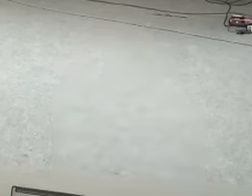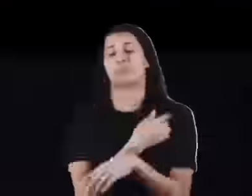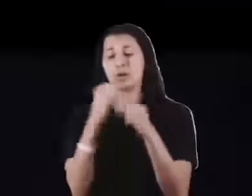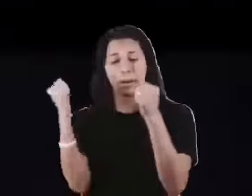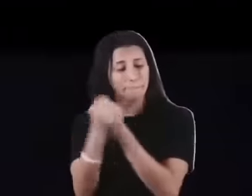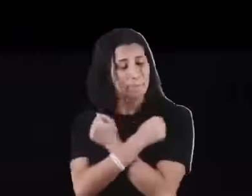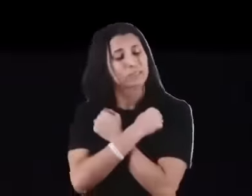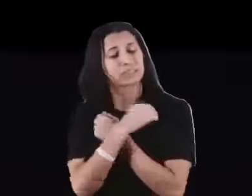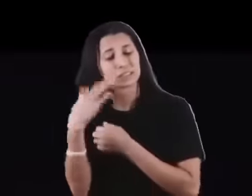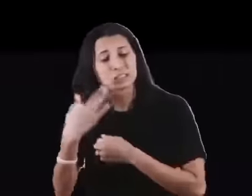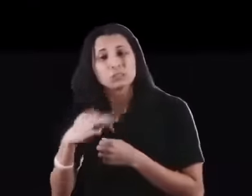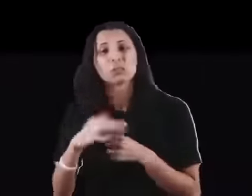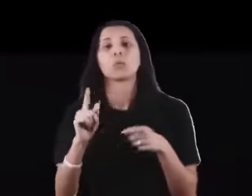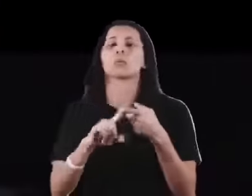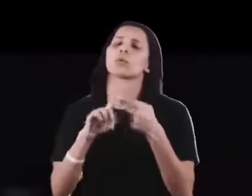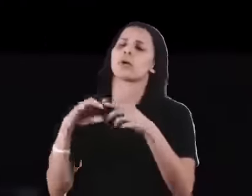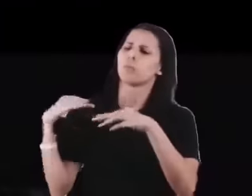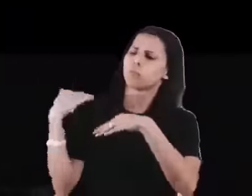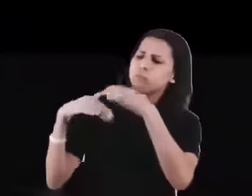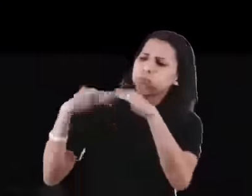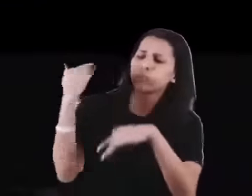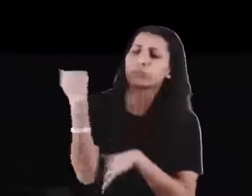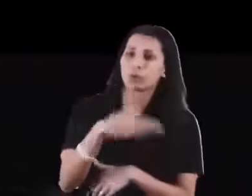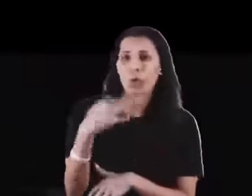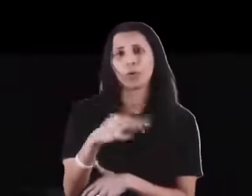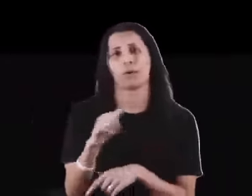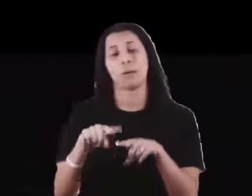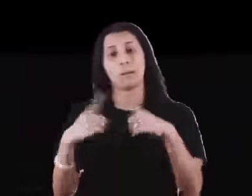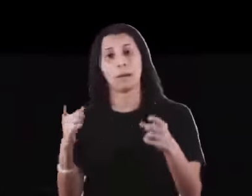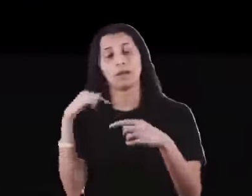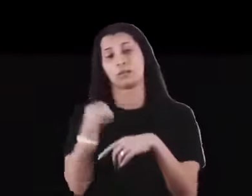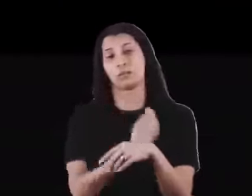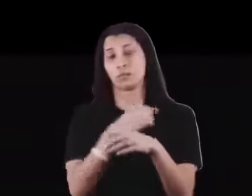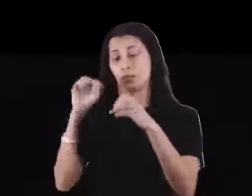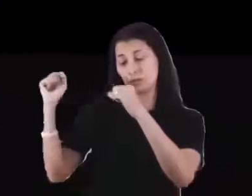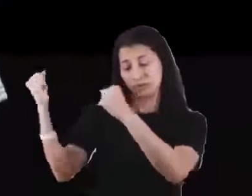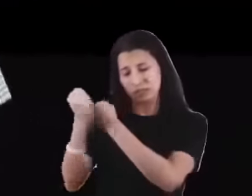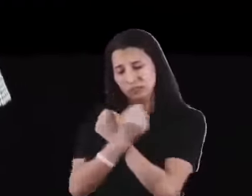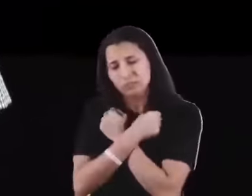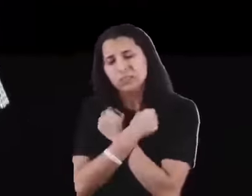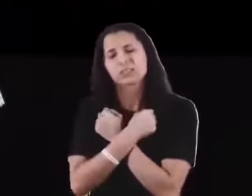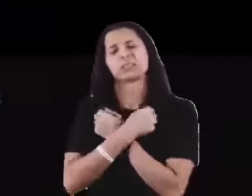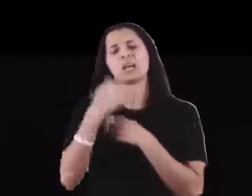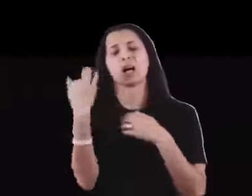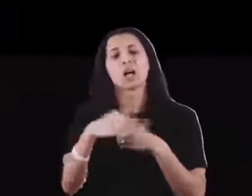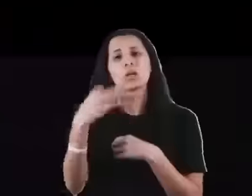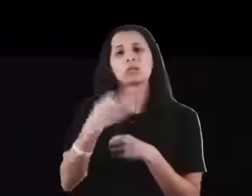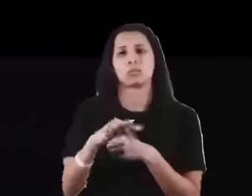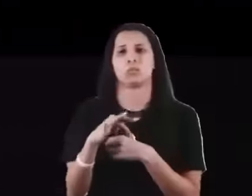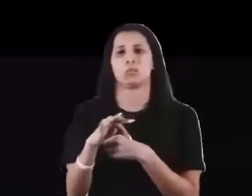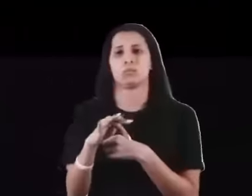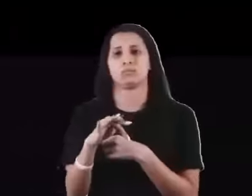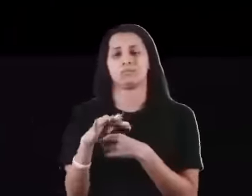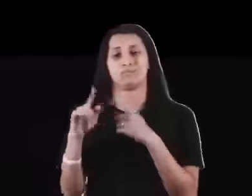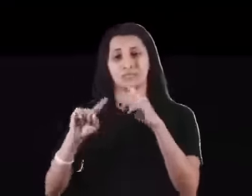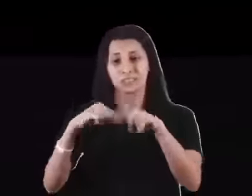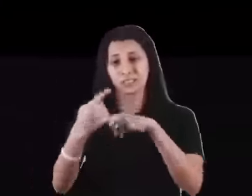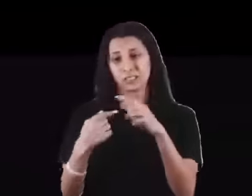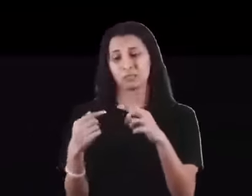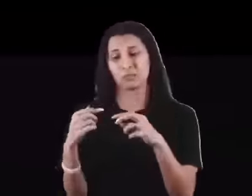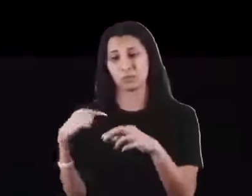processo mas se você abraçar a dor da recuperação você será completamente o